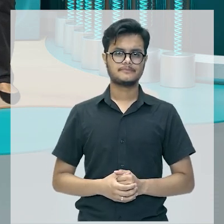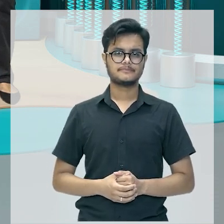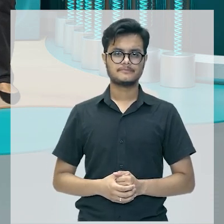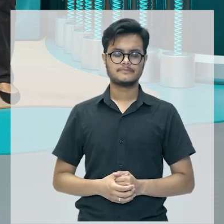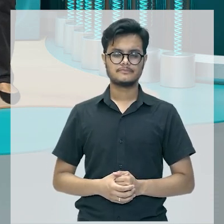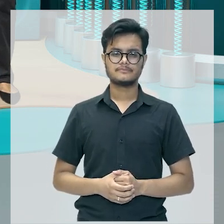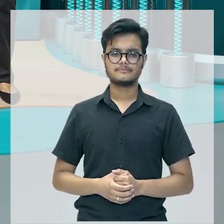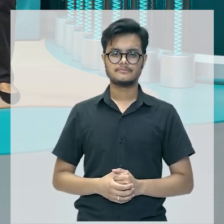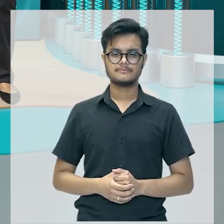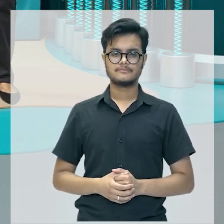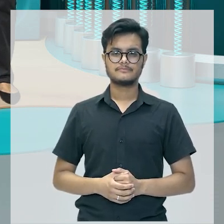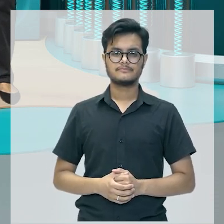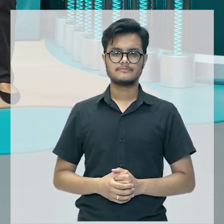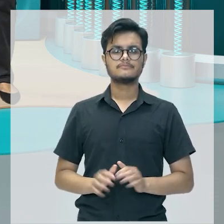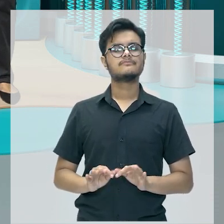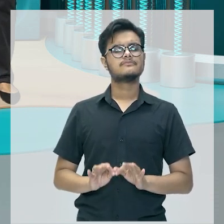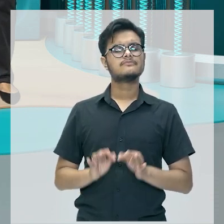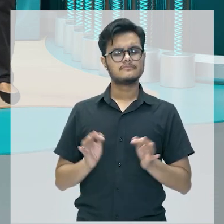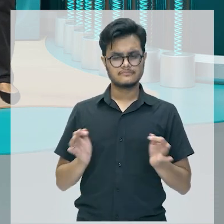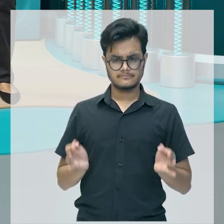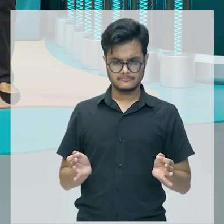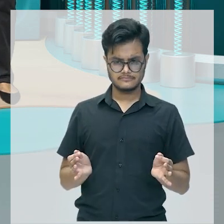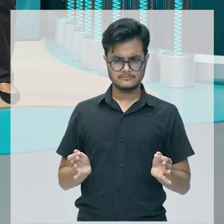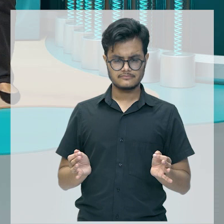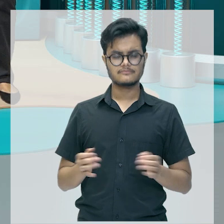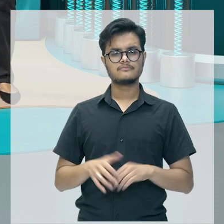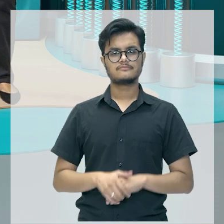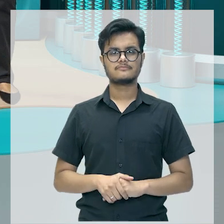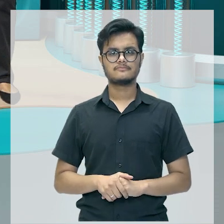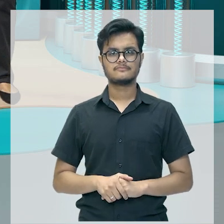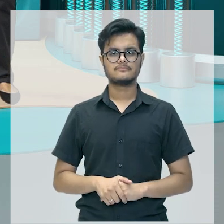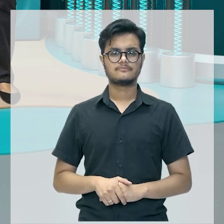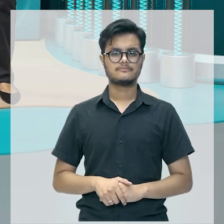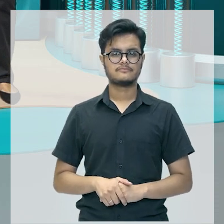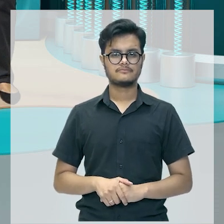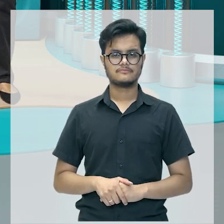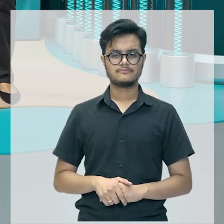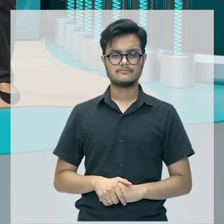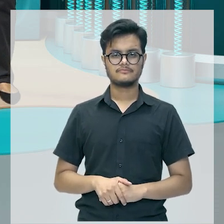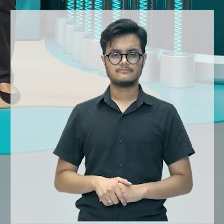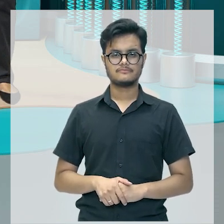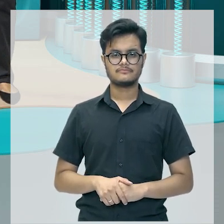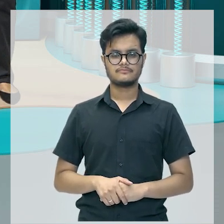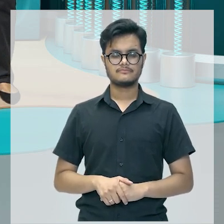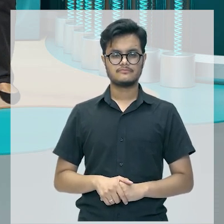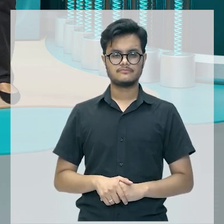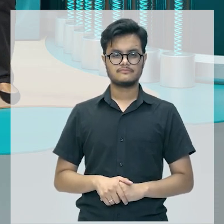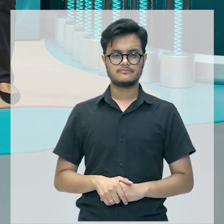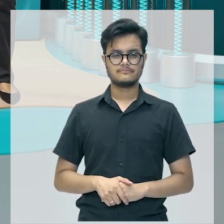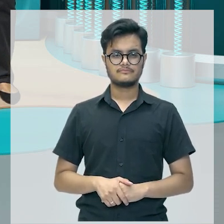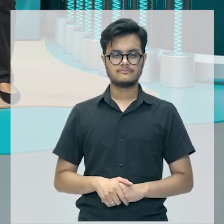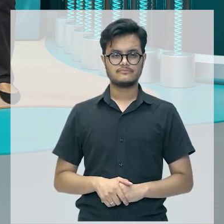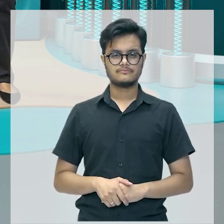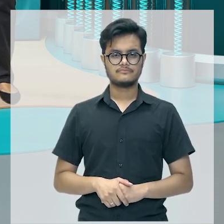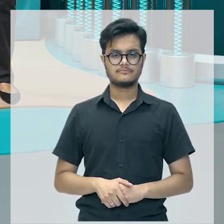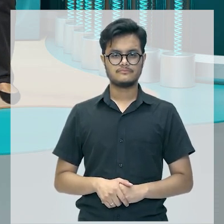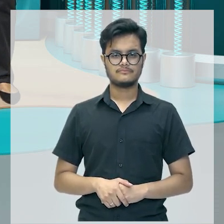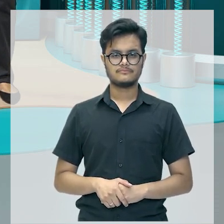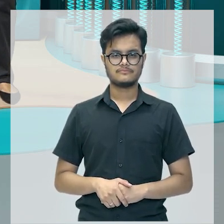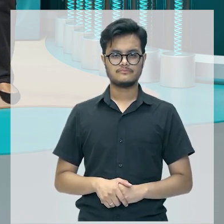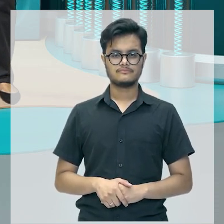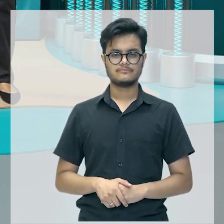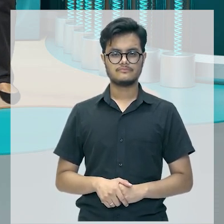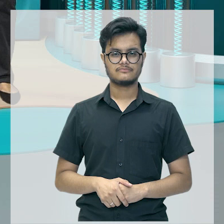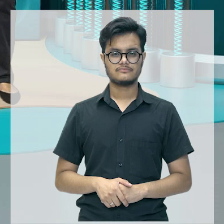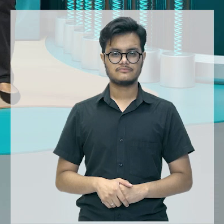no singular. Um carro, uma cadeira, um menino, uma menina, certo? Então, está sempre no singular. Um